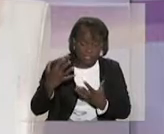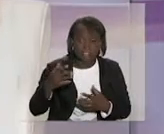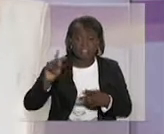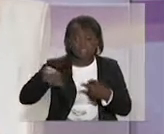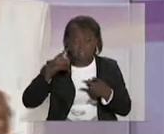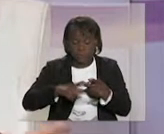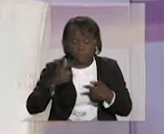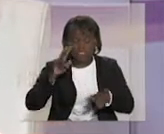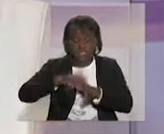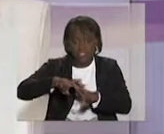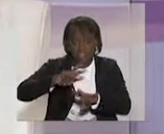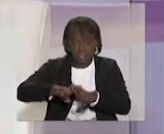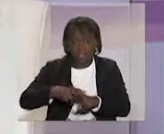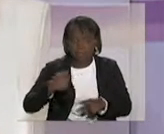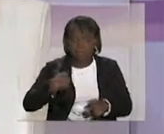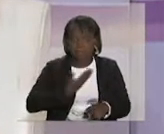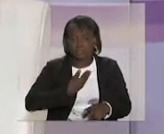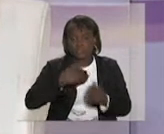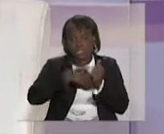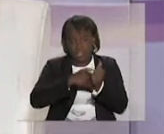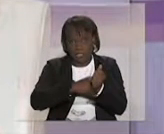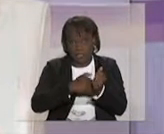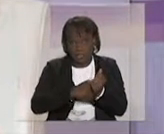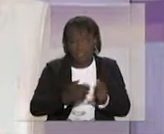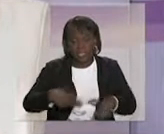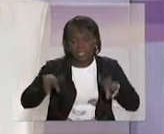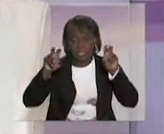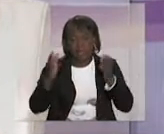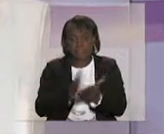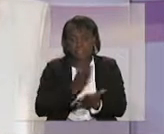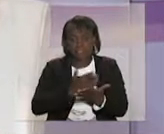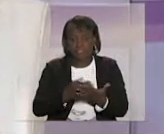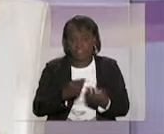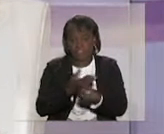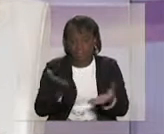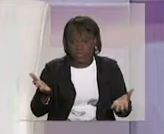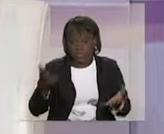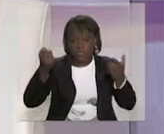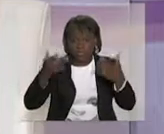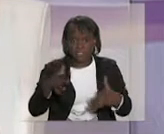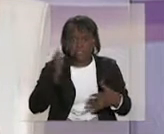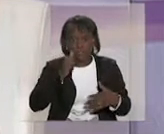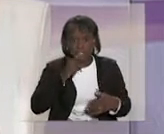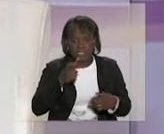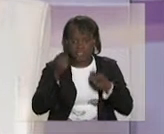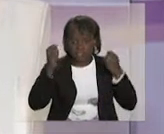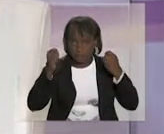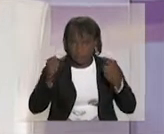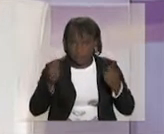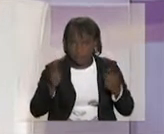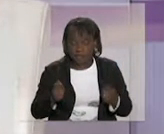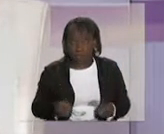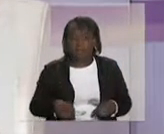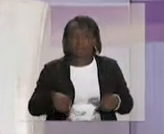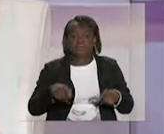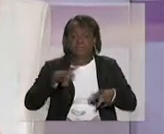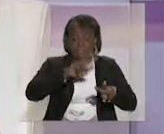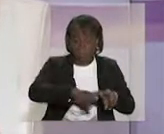assédio, e logo depois a gente criou uma hashtag chamada Meu Amigo Secreto, que inclusive é o título do livro que a gente lançou esse ano sobre